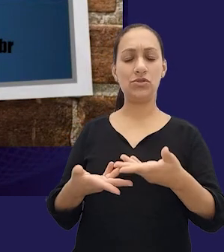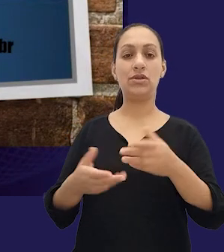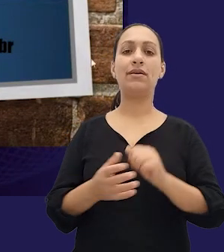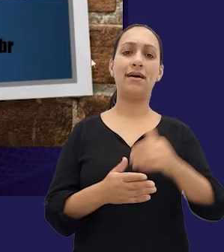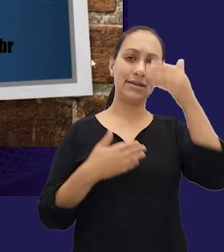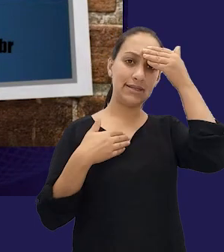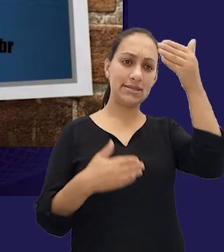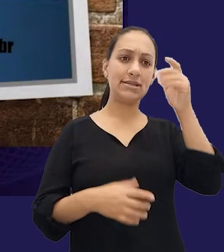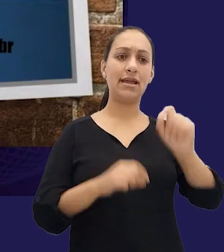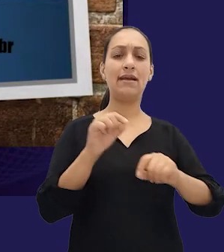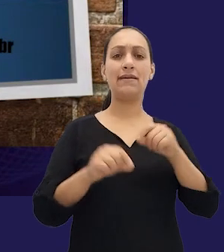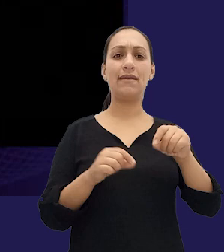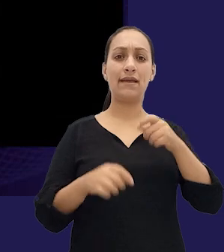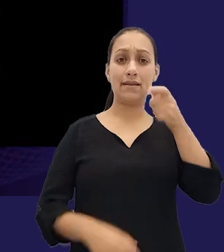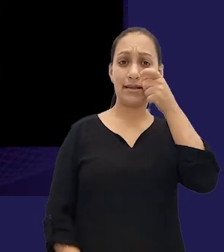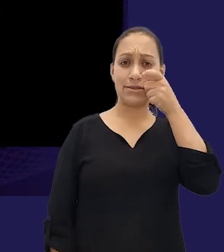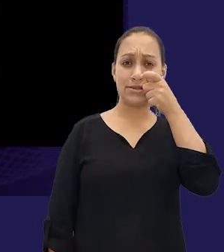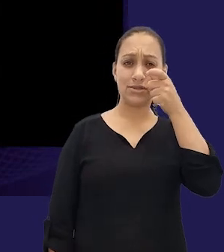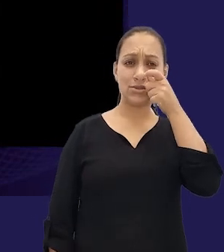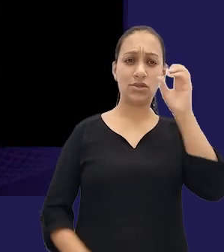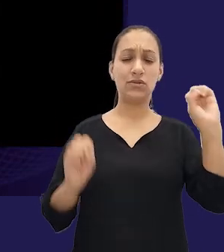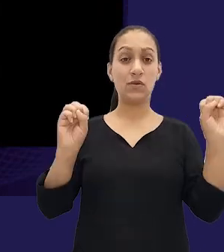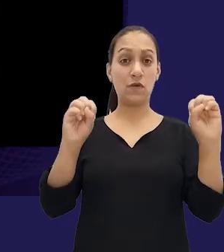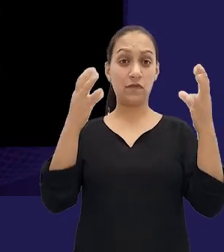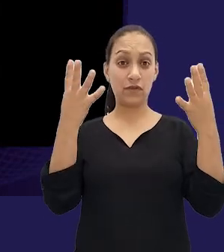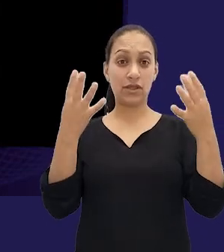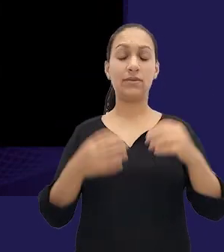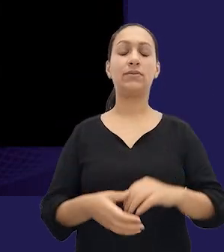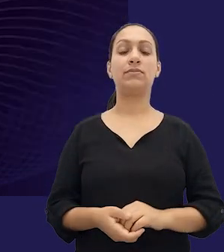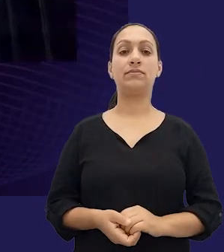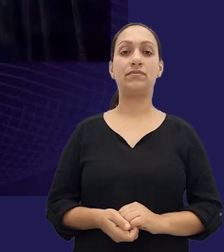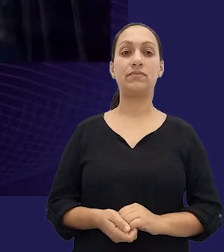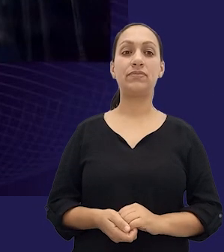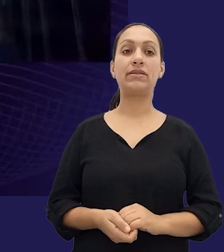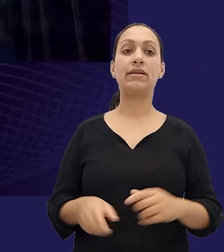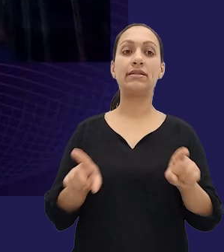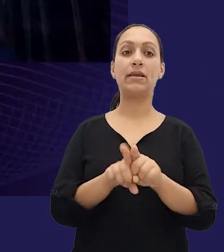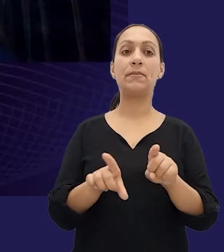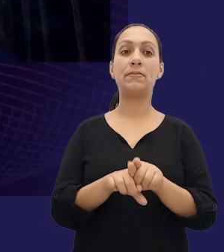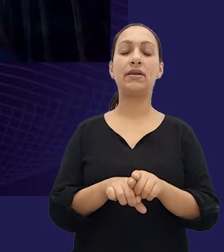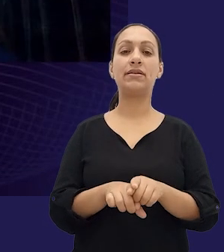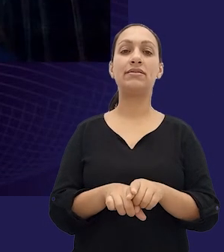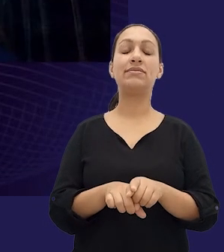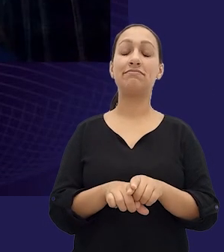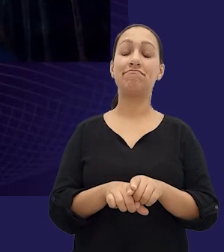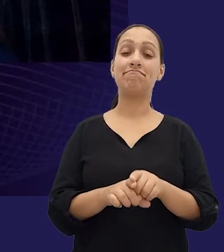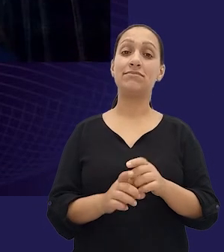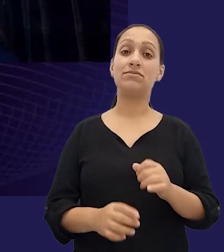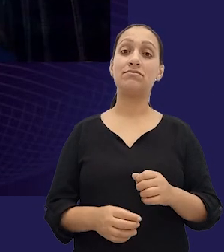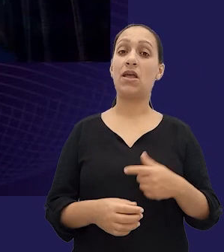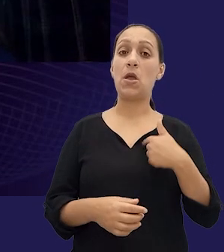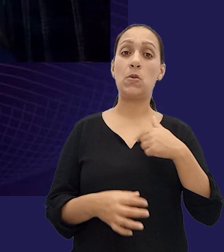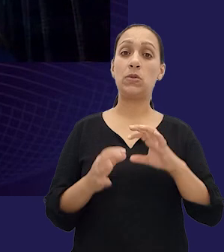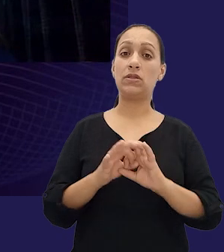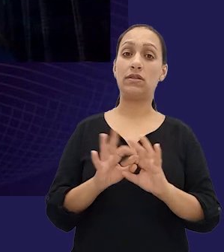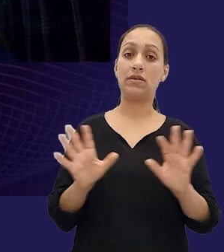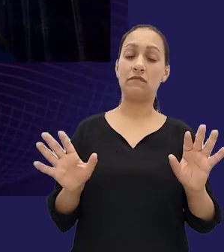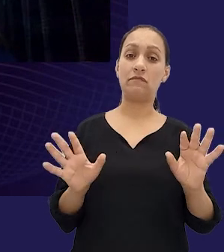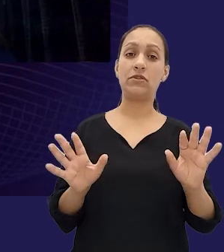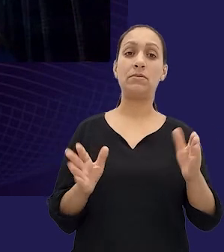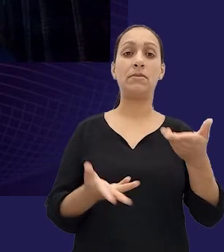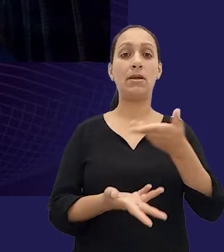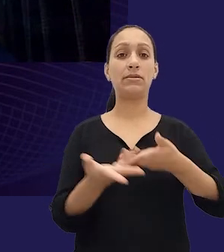está prestigiando aí o evento e dizer que estou, né, disponível aí para fazermos